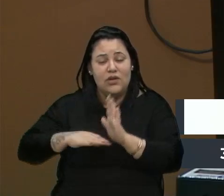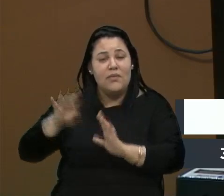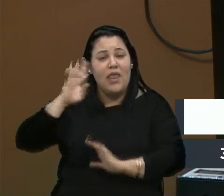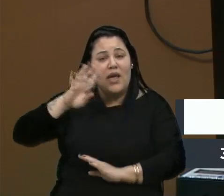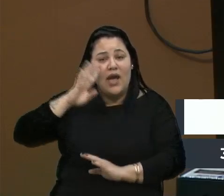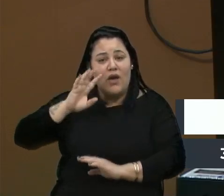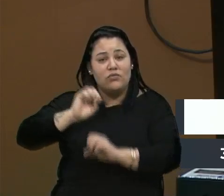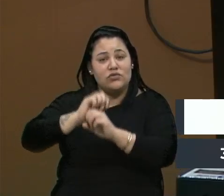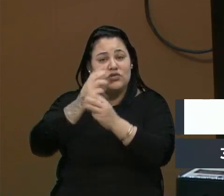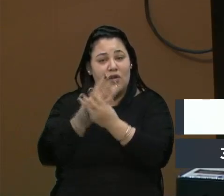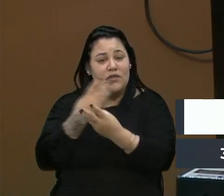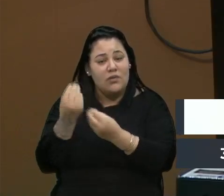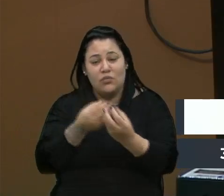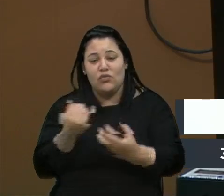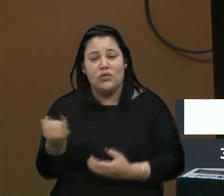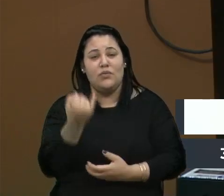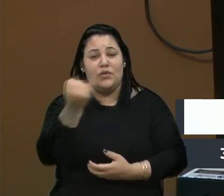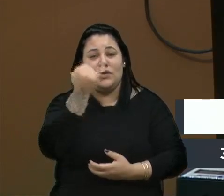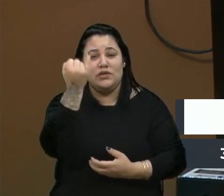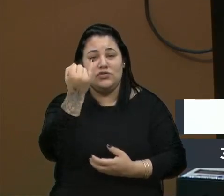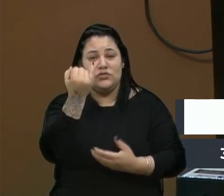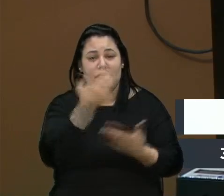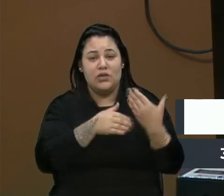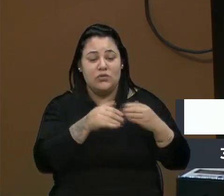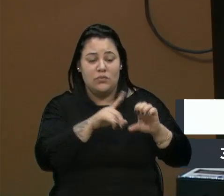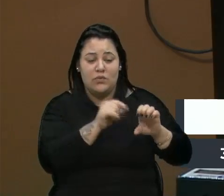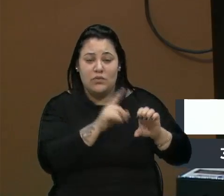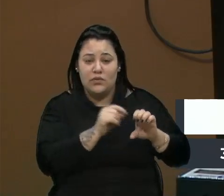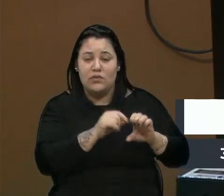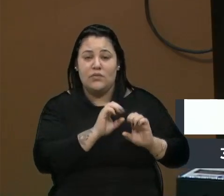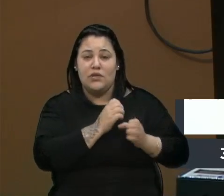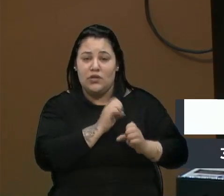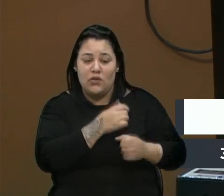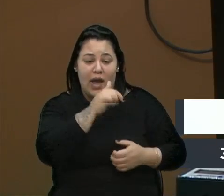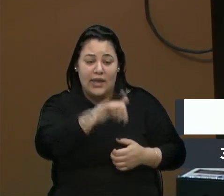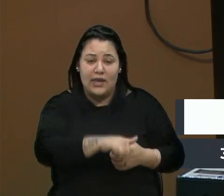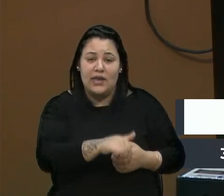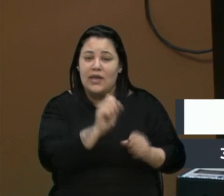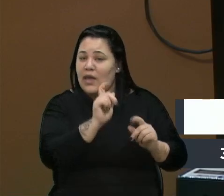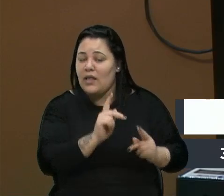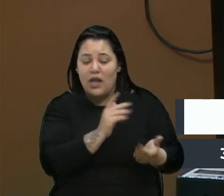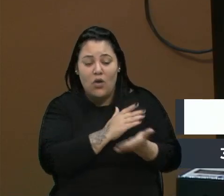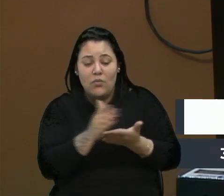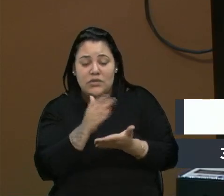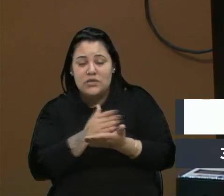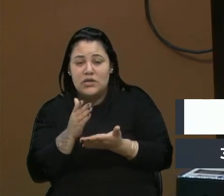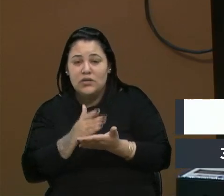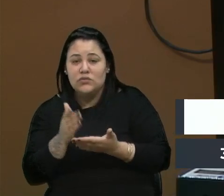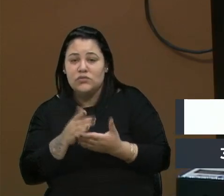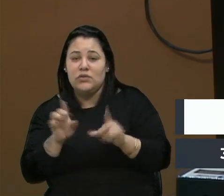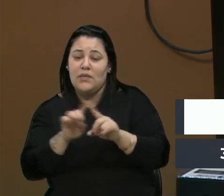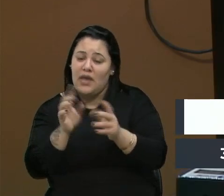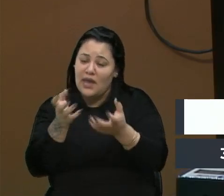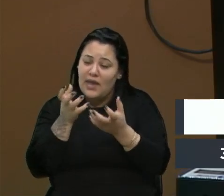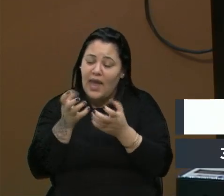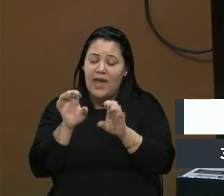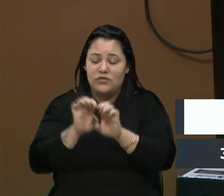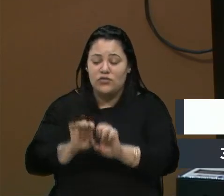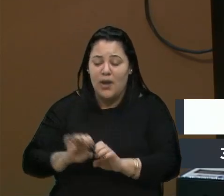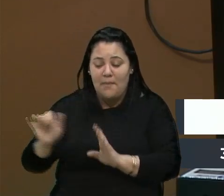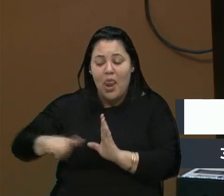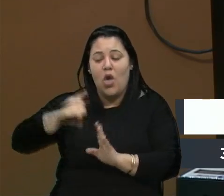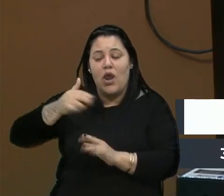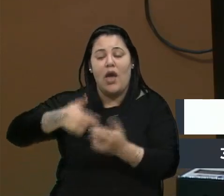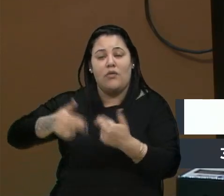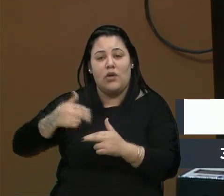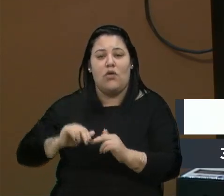que é tão importante para os microempreendedores, para quem está começando a querer a estruturar o seu próprio